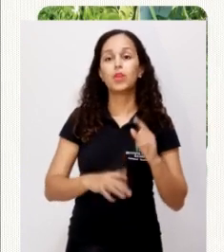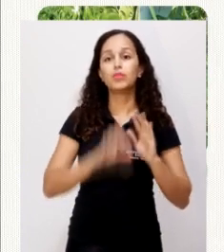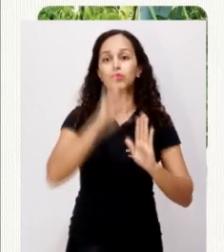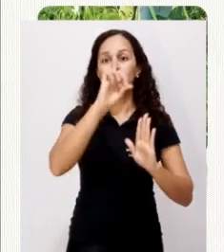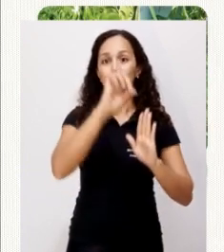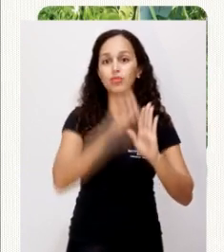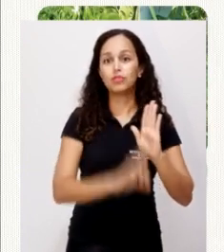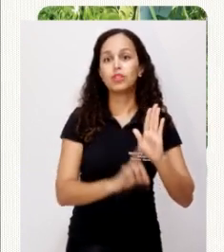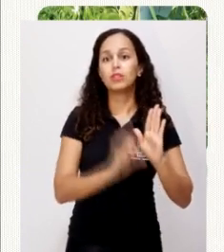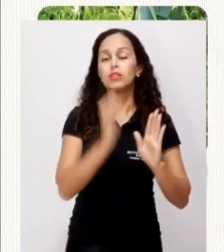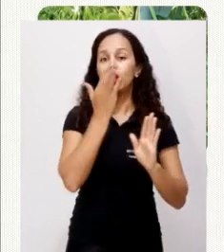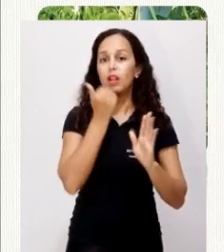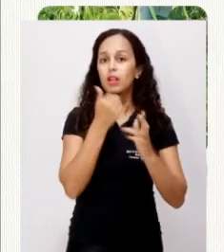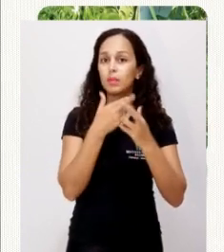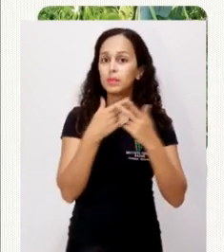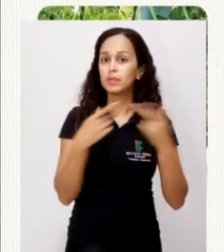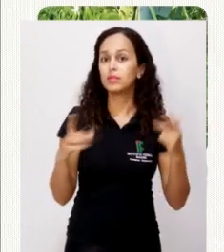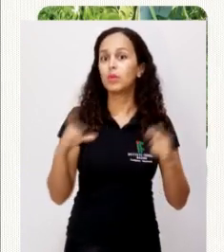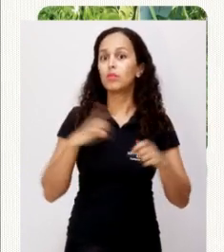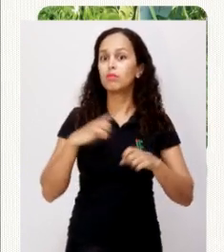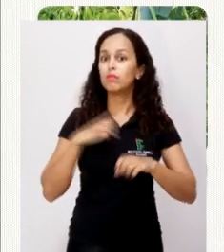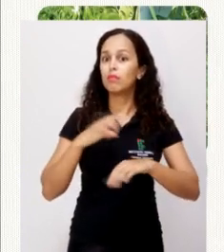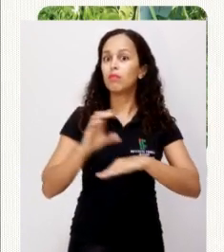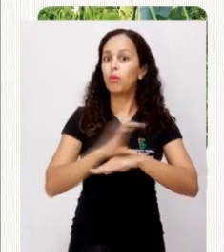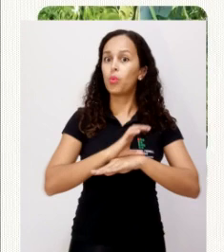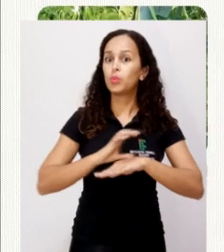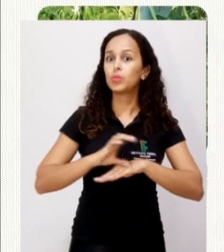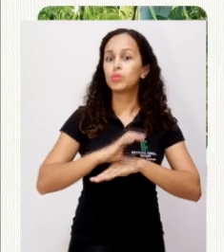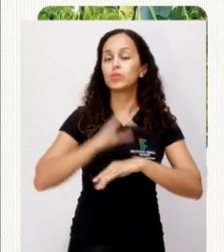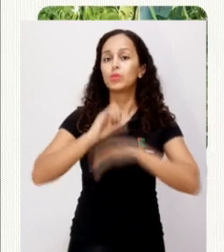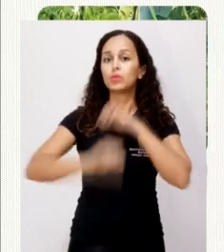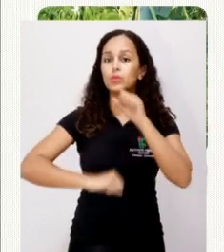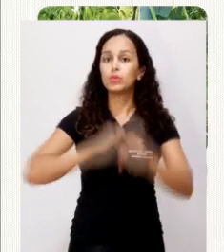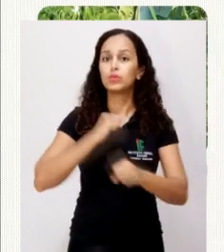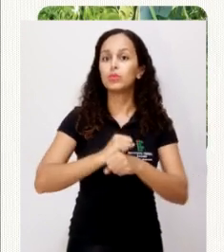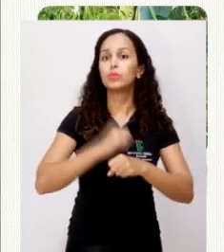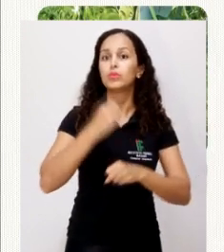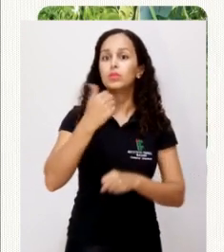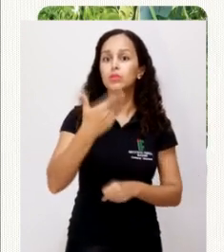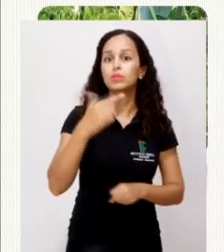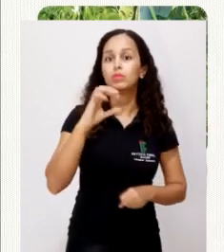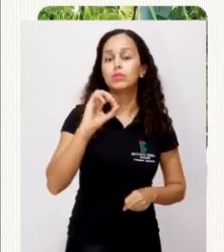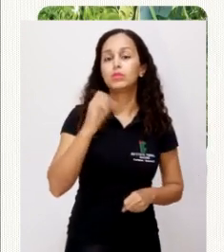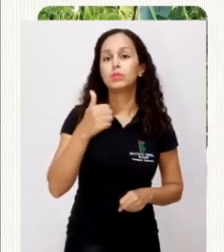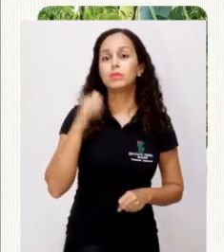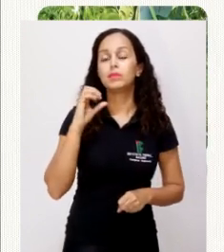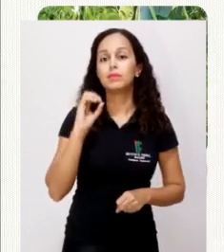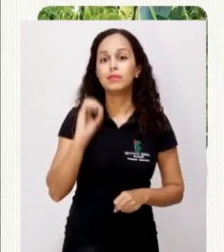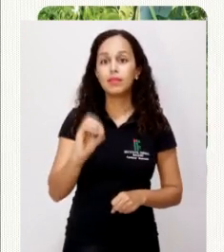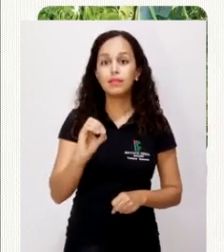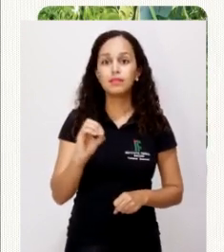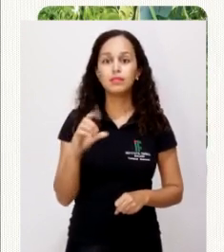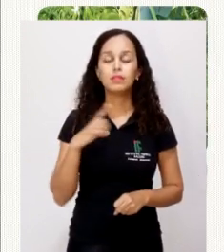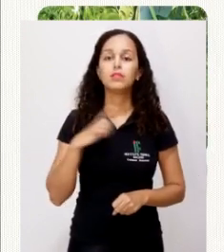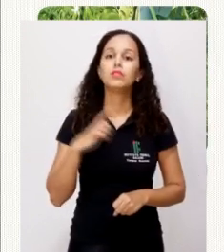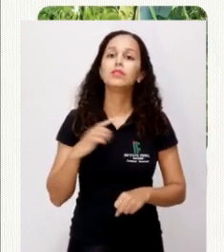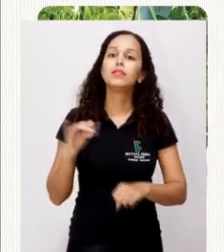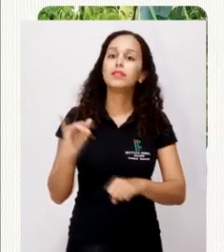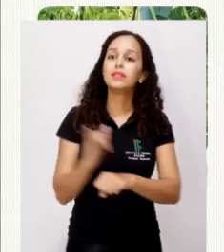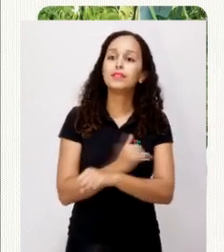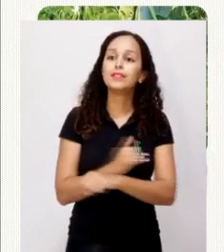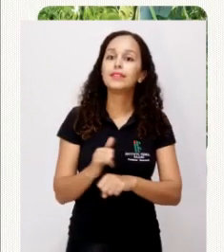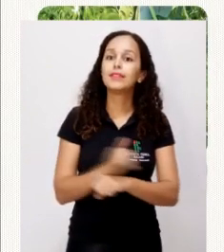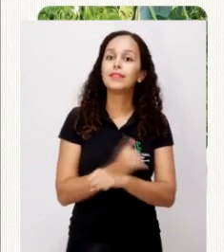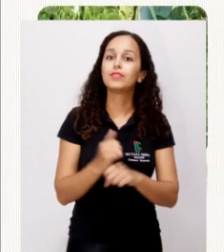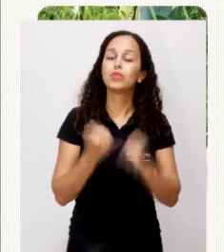conservado, porque o direito à alimentação está na Constituição desde 2010, e com isso nós temos uma